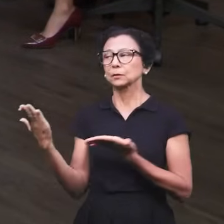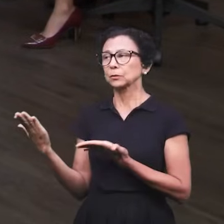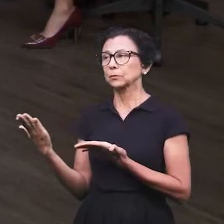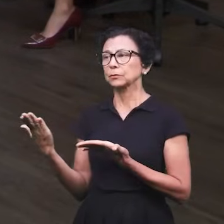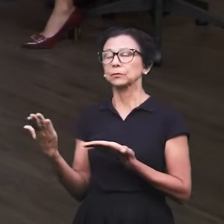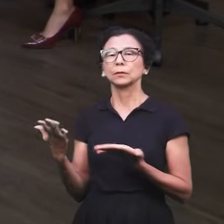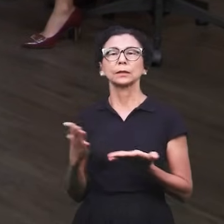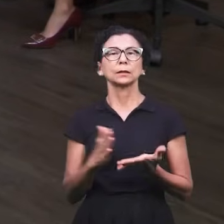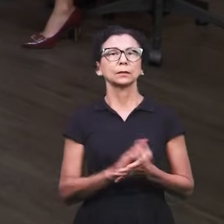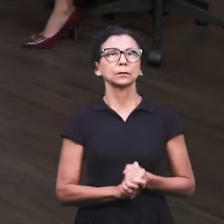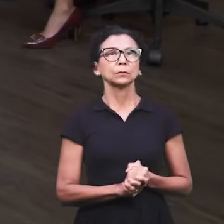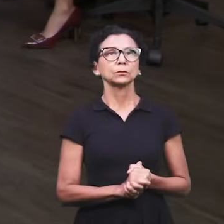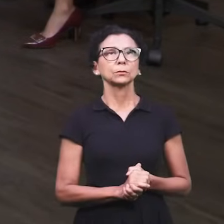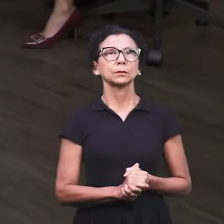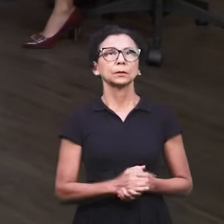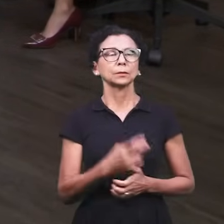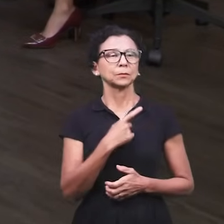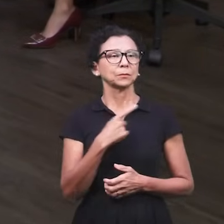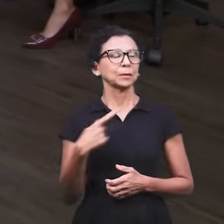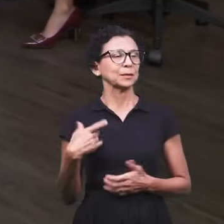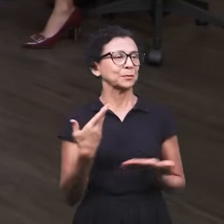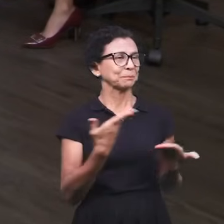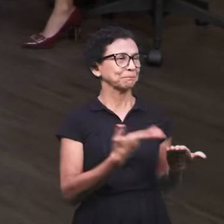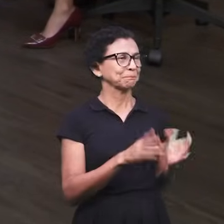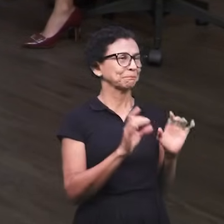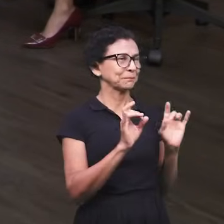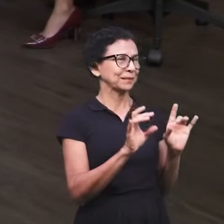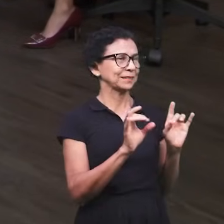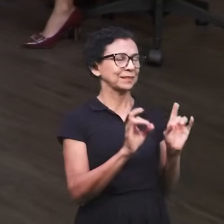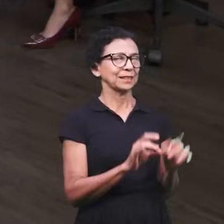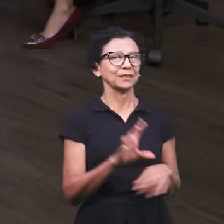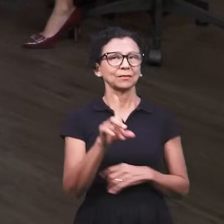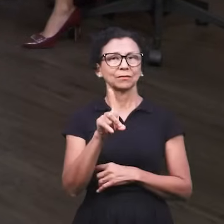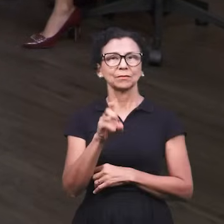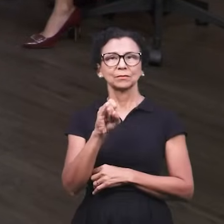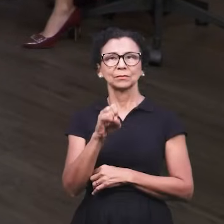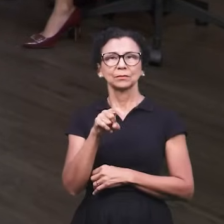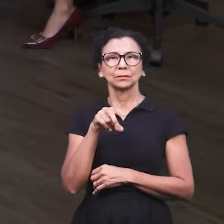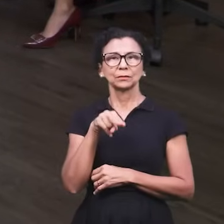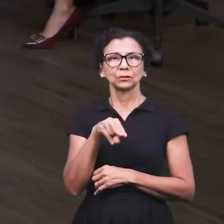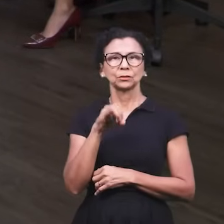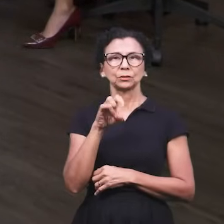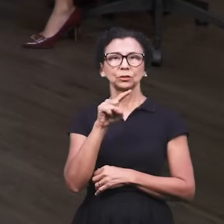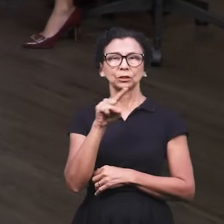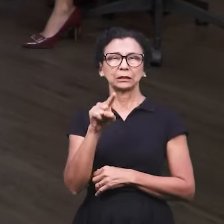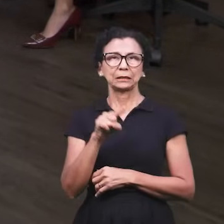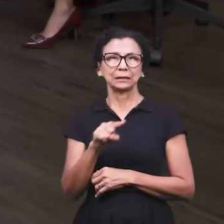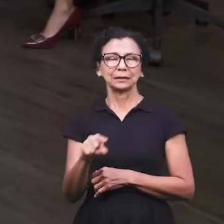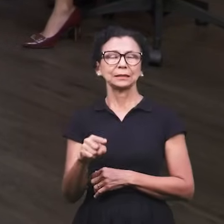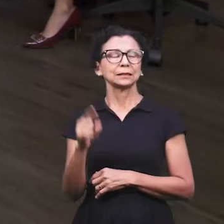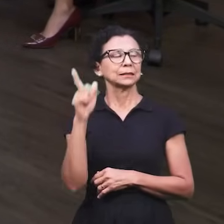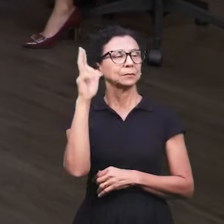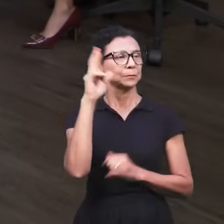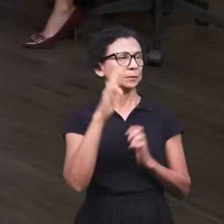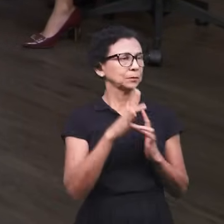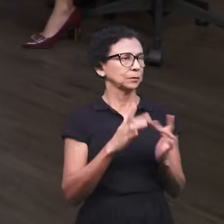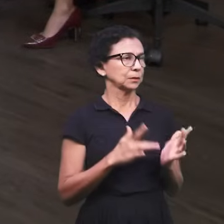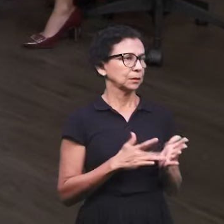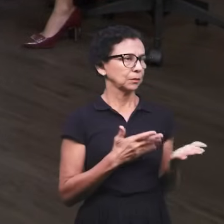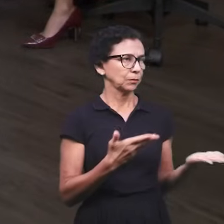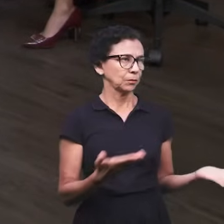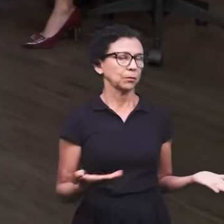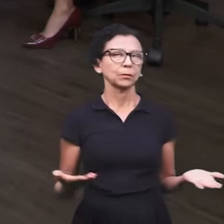aqui pastor convidado muito especial, pastor Diniz Cipreste de Azevedo. A paz do Senhor, Diniz.